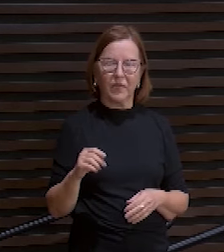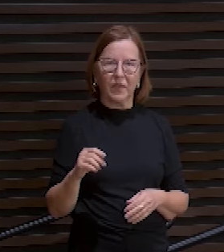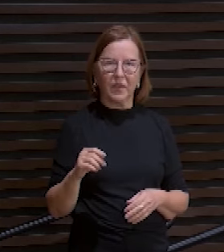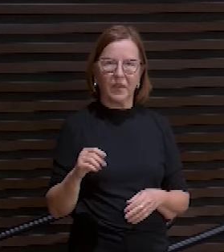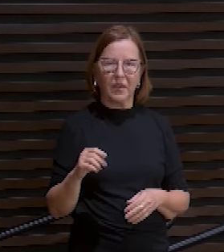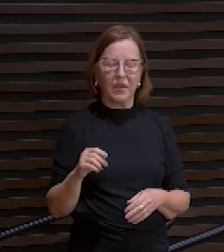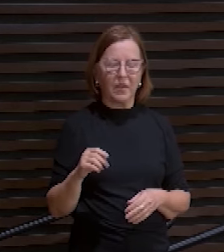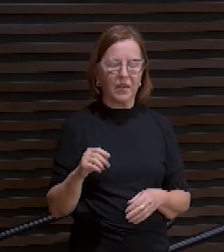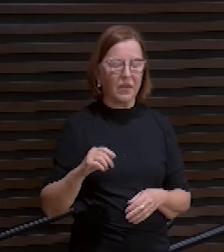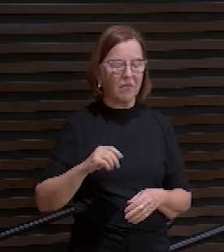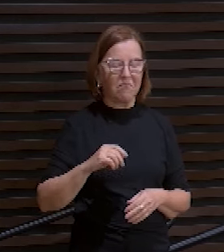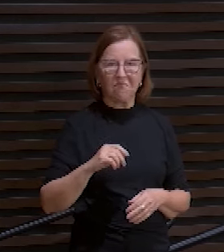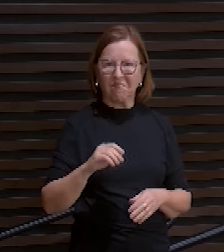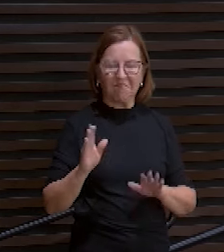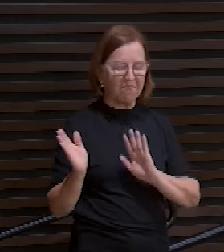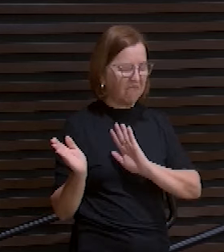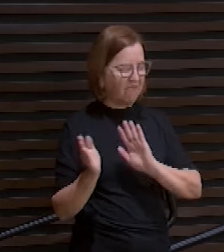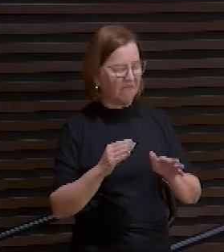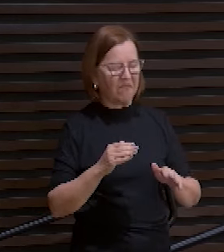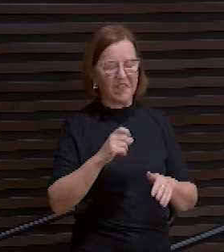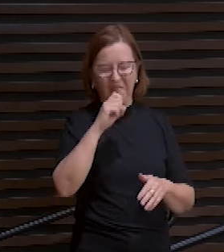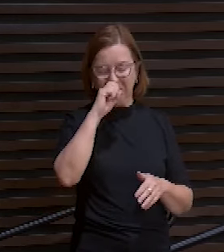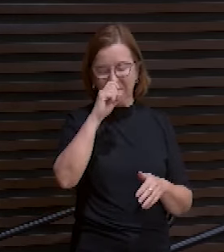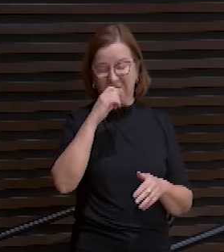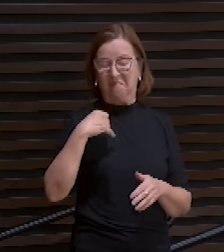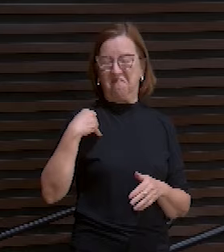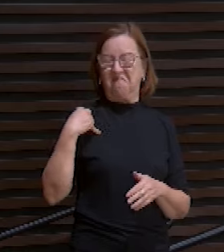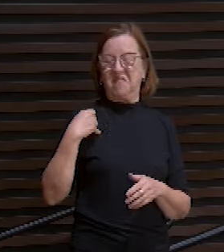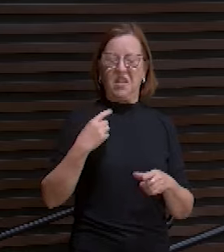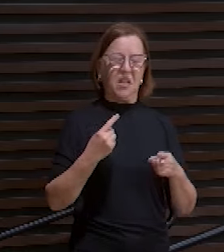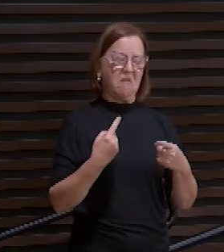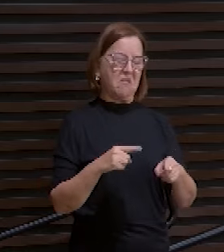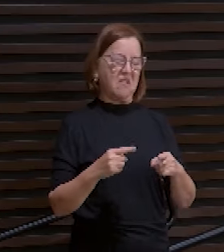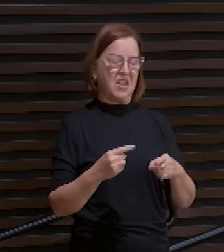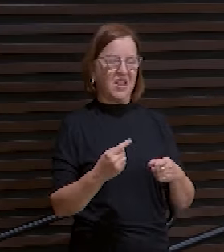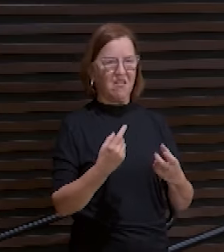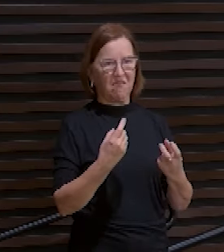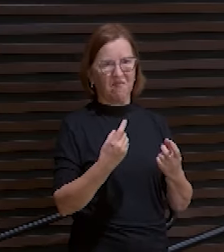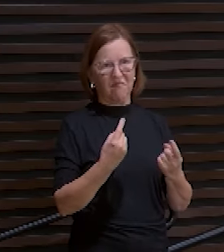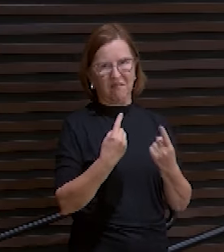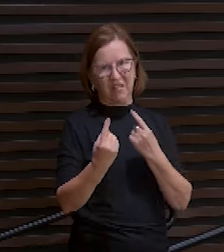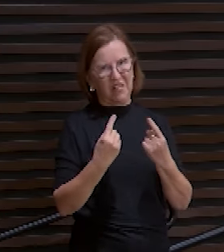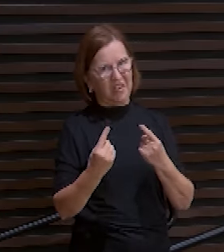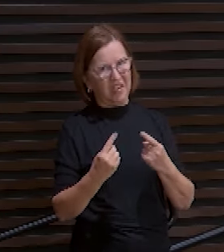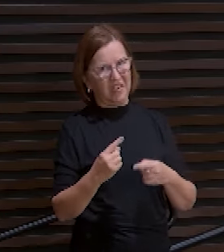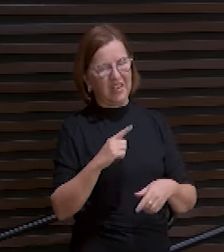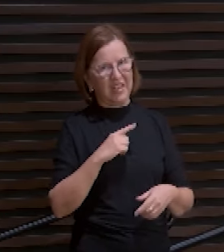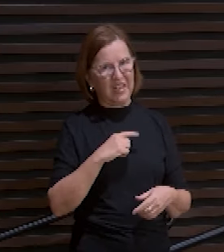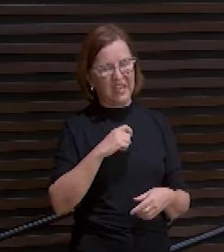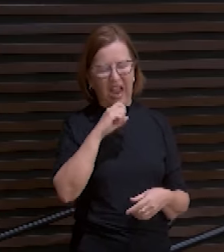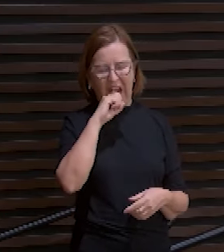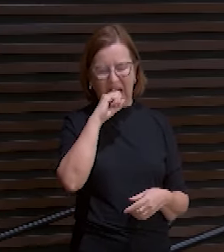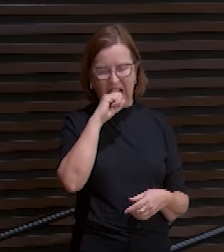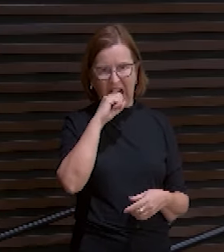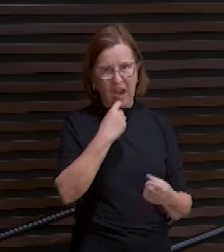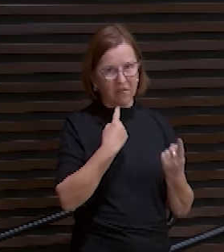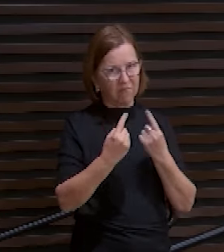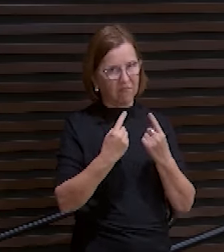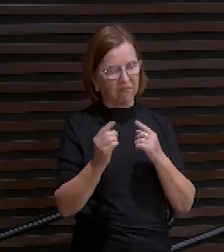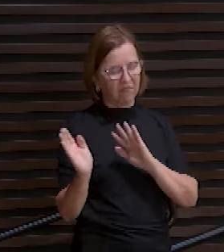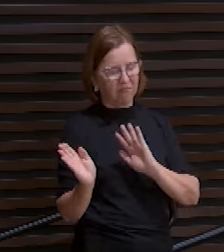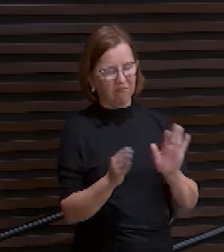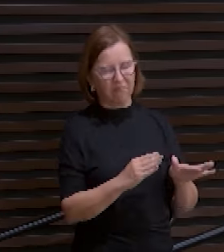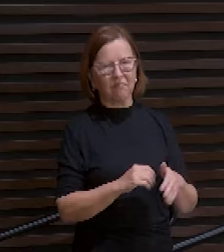provocando uns aos outros tendo inveja um dos outros